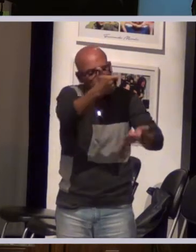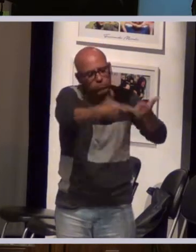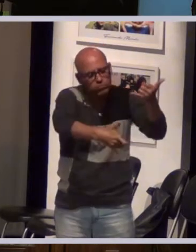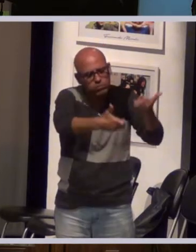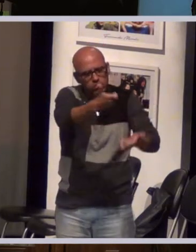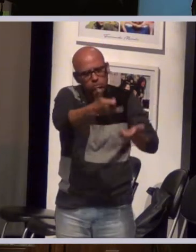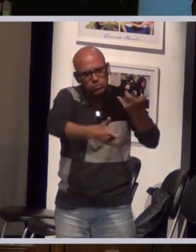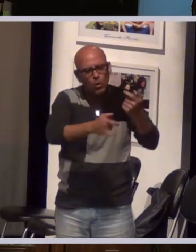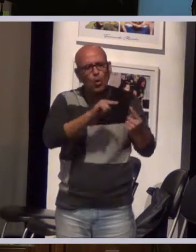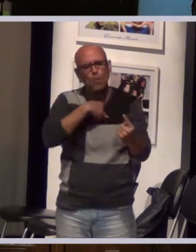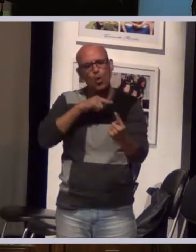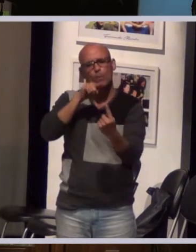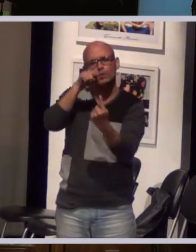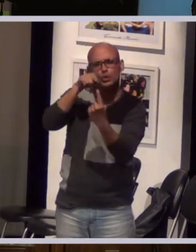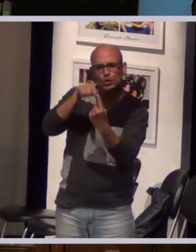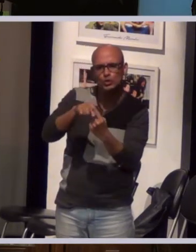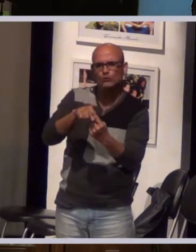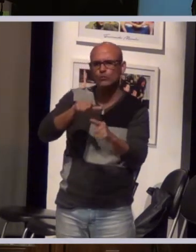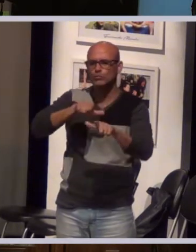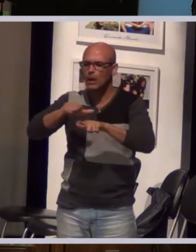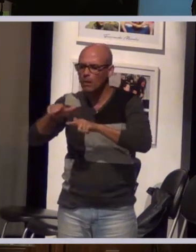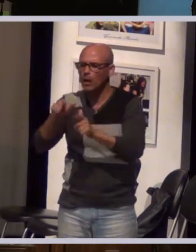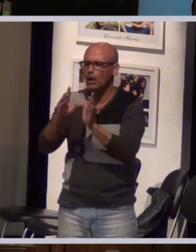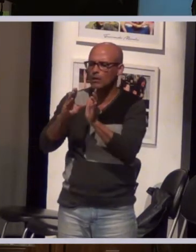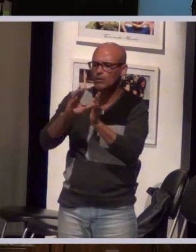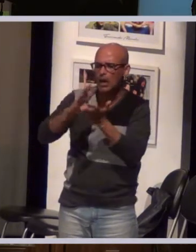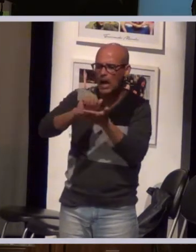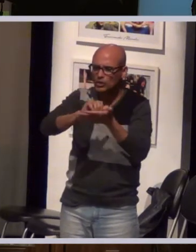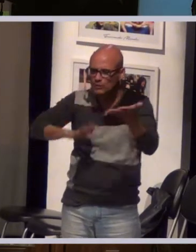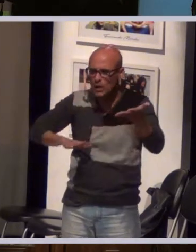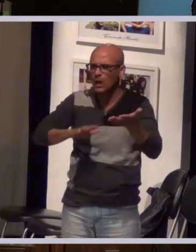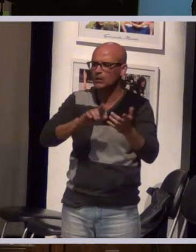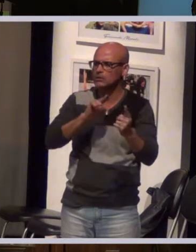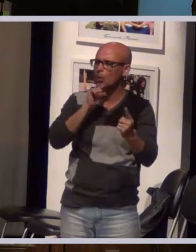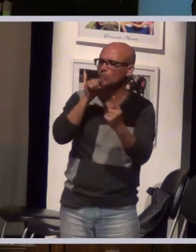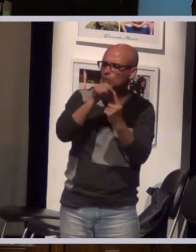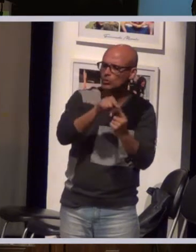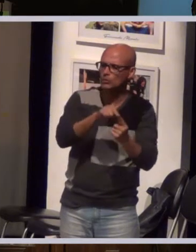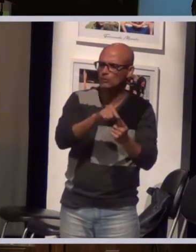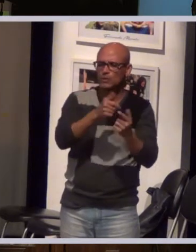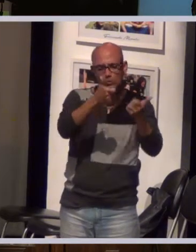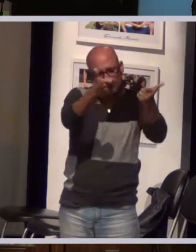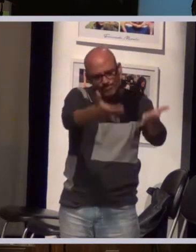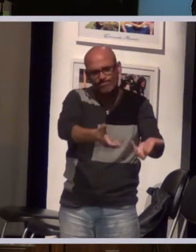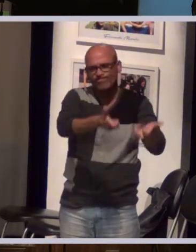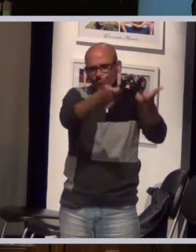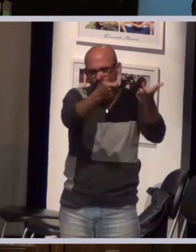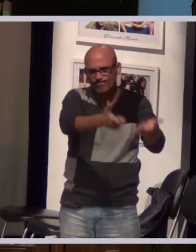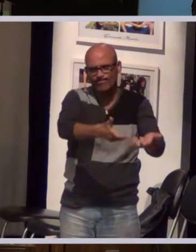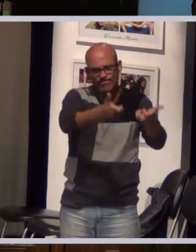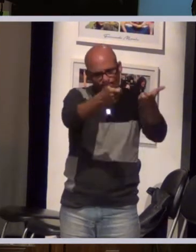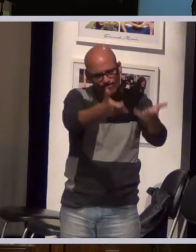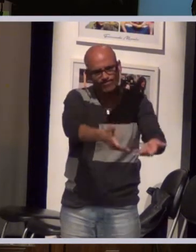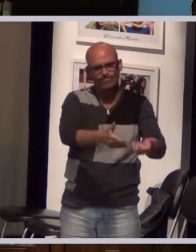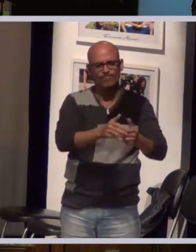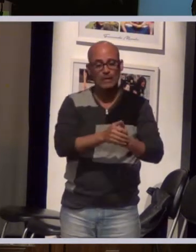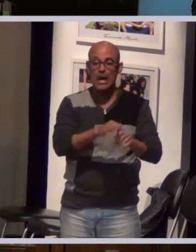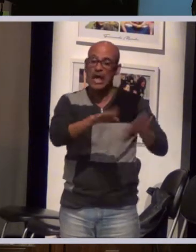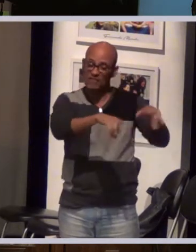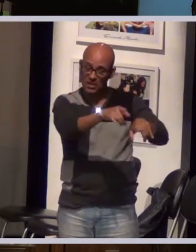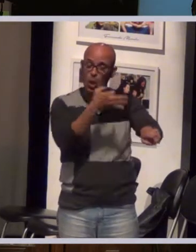atividade proposta, além de ouvir os educandos e até rever seu planejamento, aceitando alguma